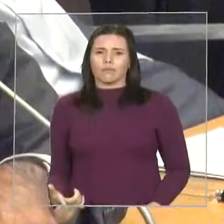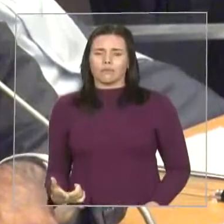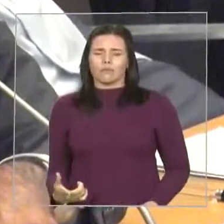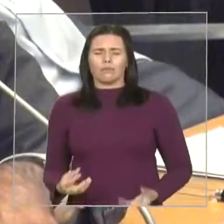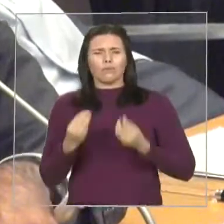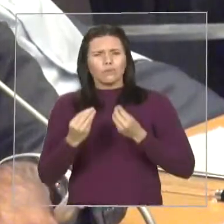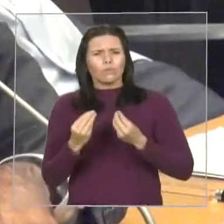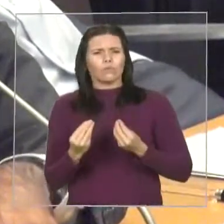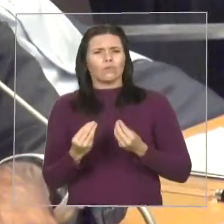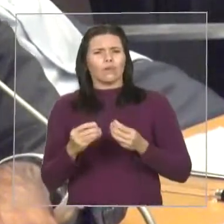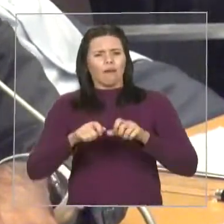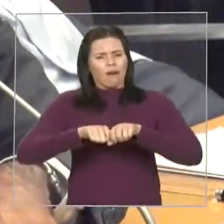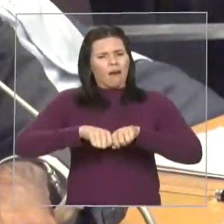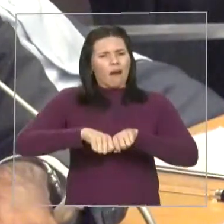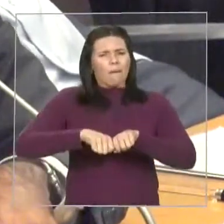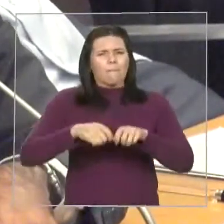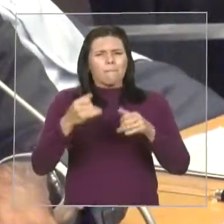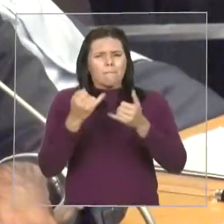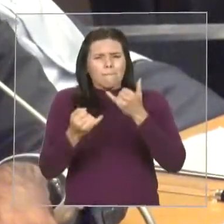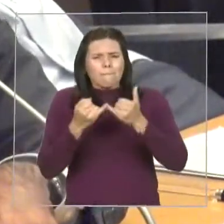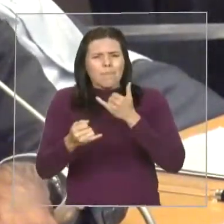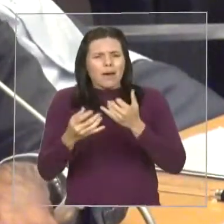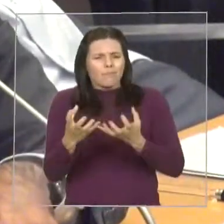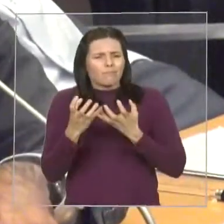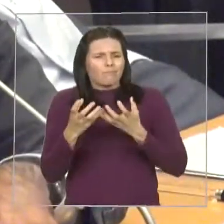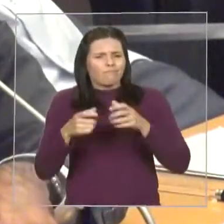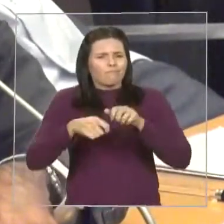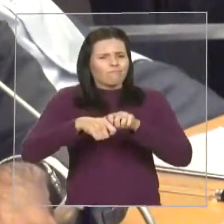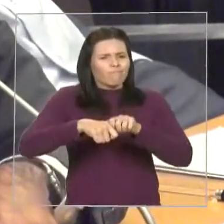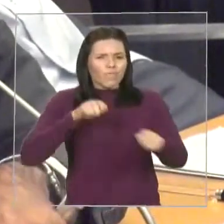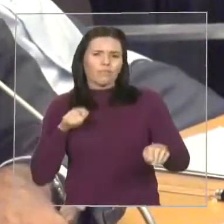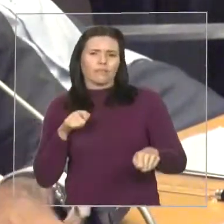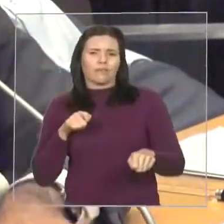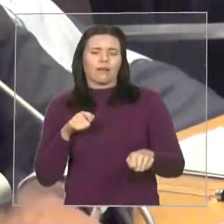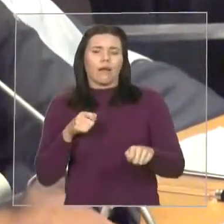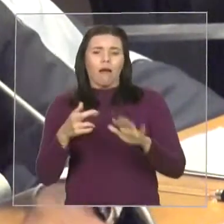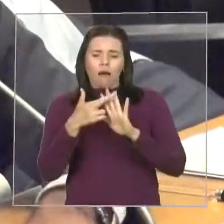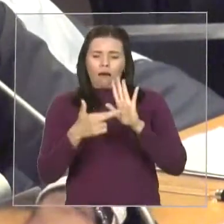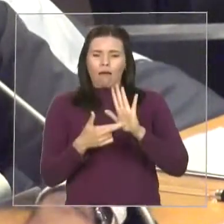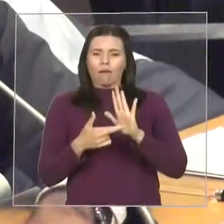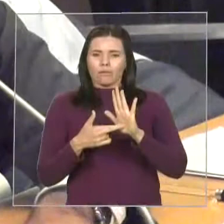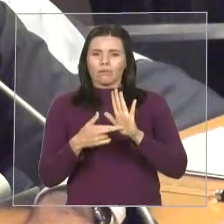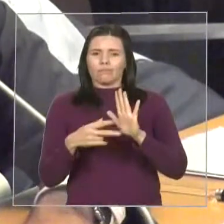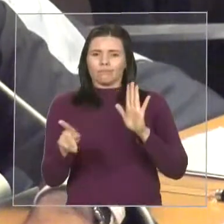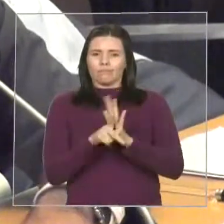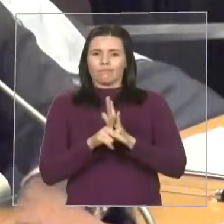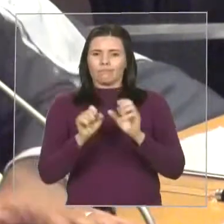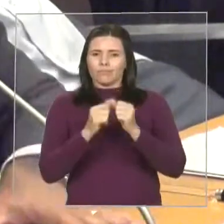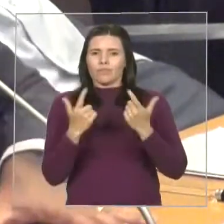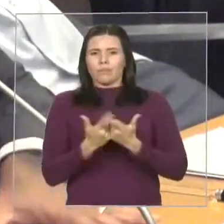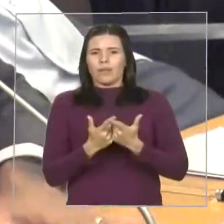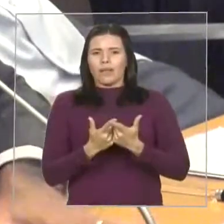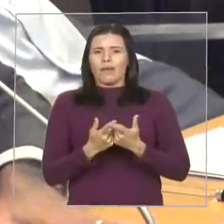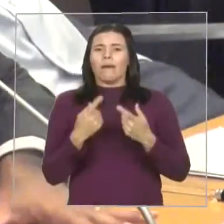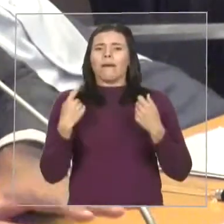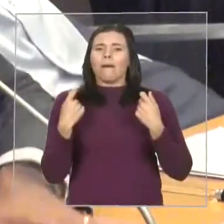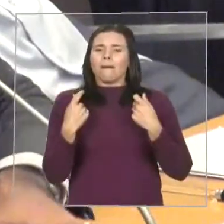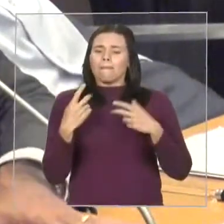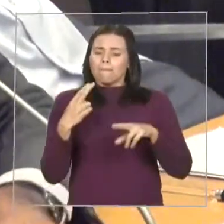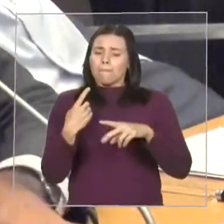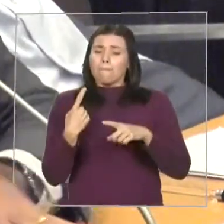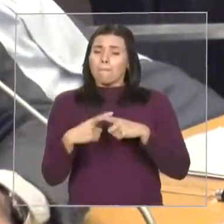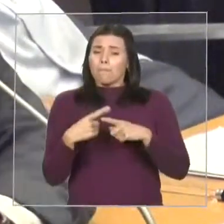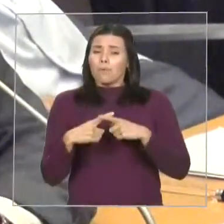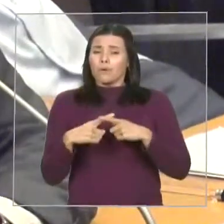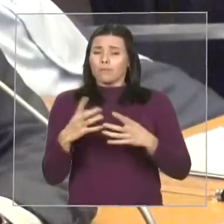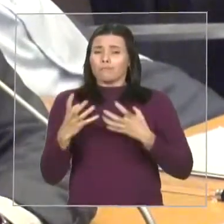dessa casa para agradar governador. O projeto foi aprovado. Agora, se o governador quiser